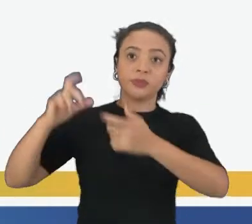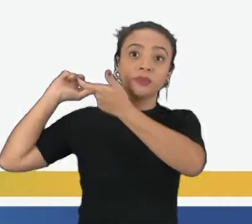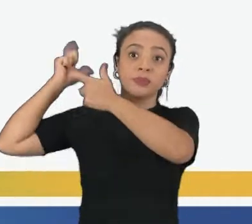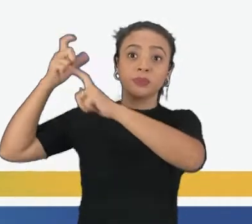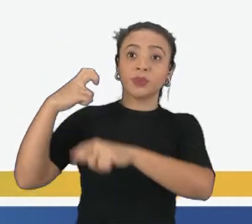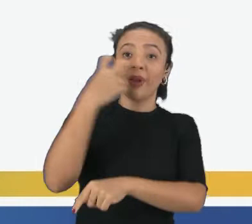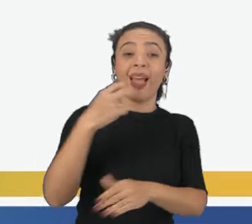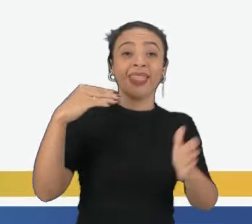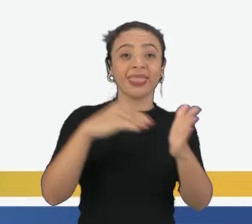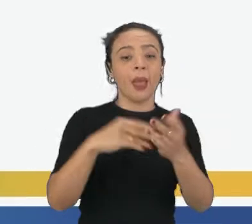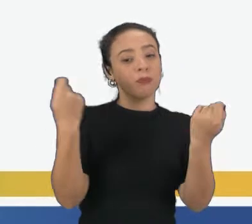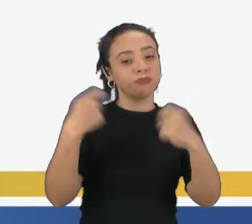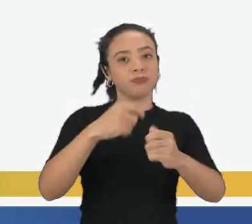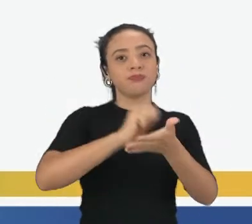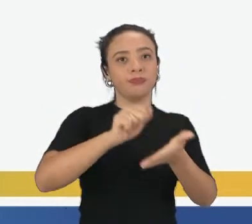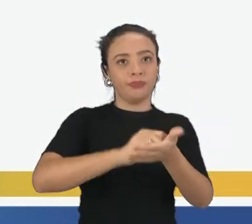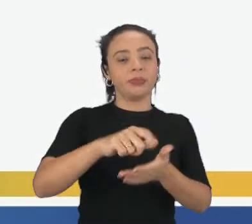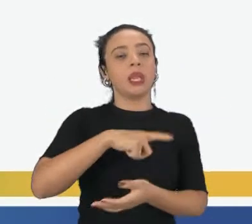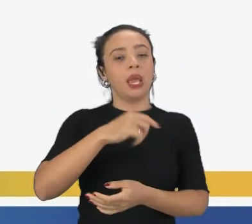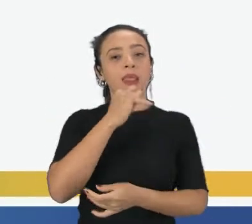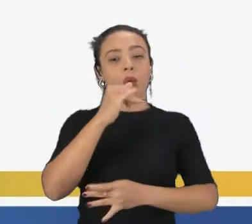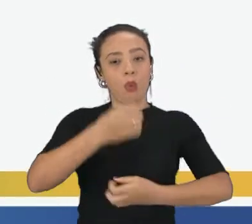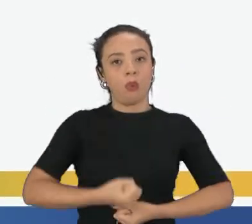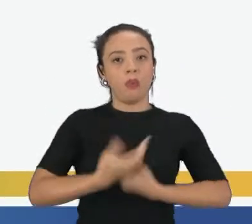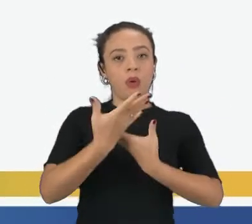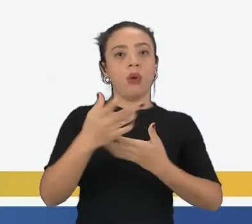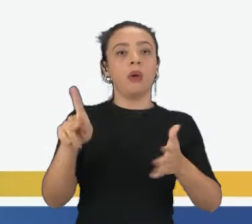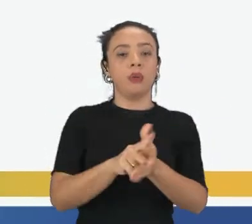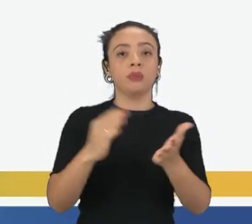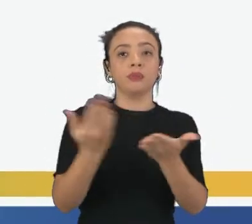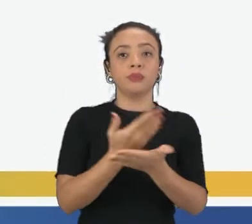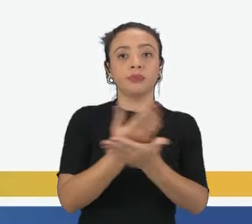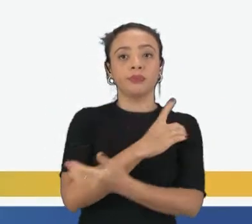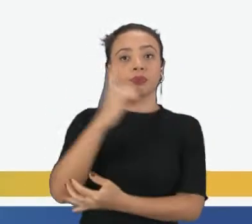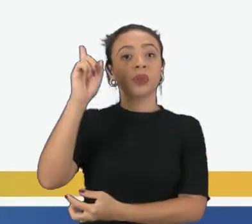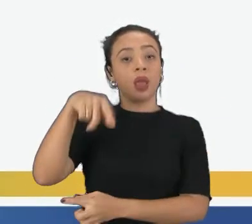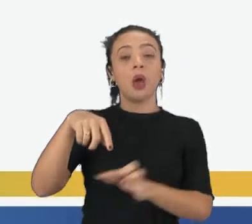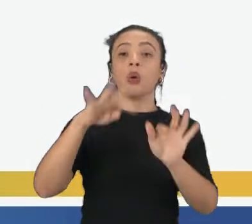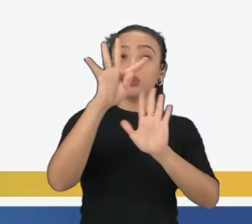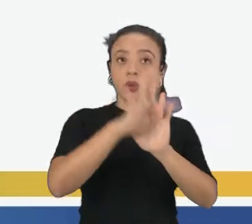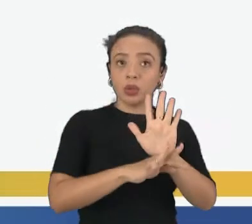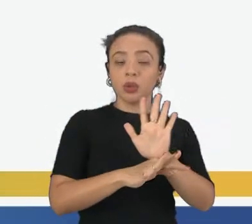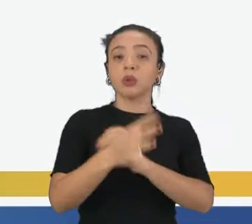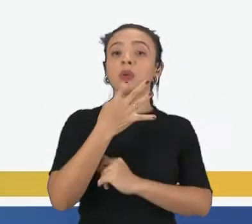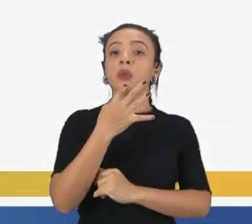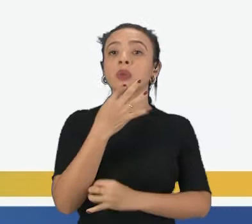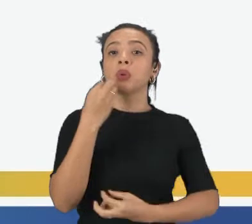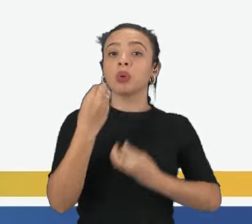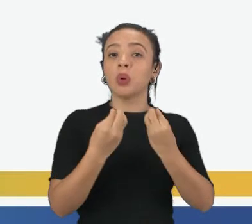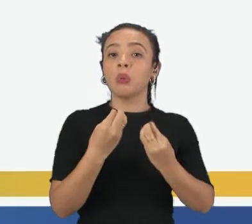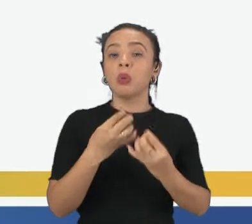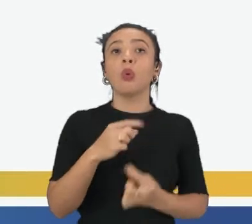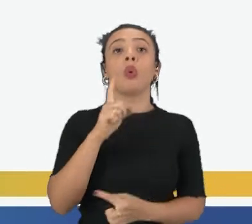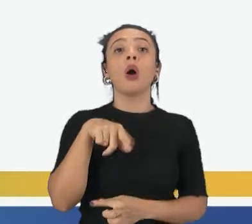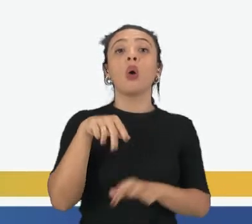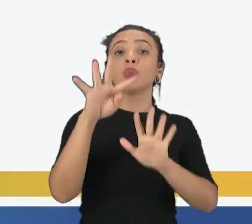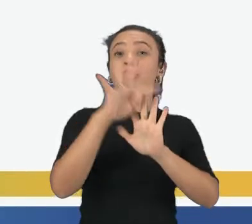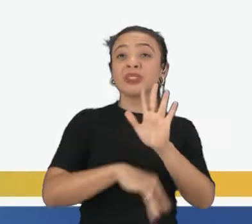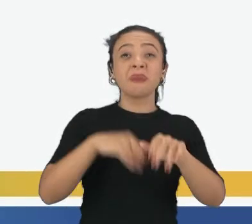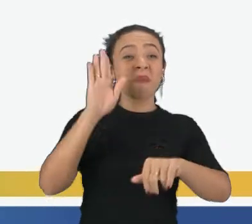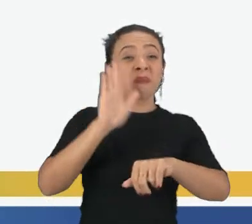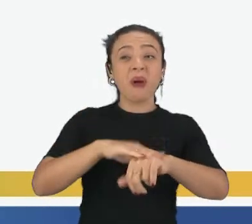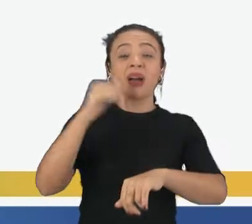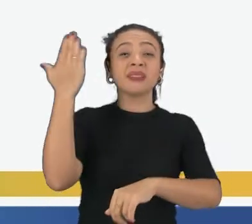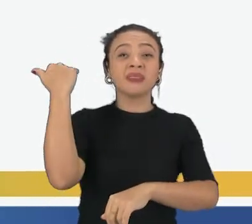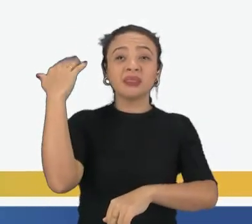até que fossem escritas tem um poema na Bíblia que é o texto que se conhece como o te o tipo